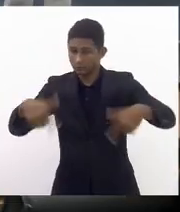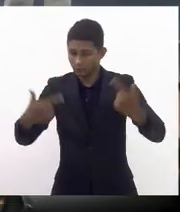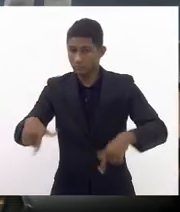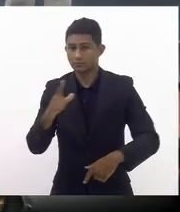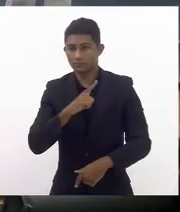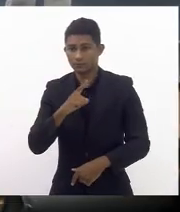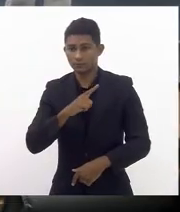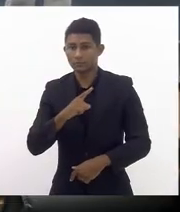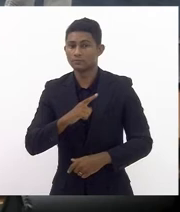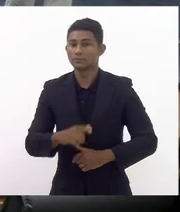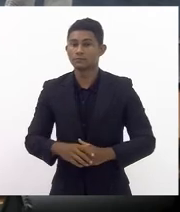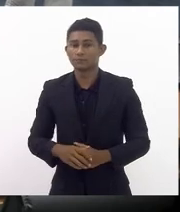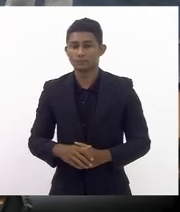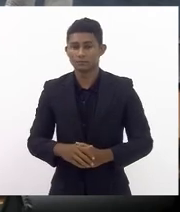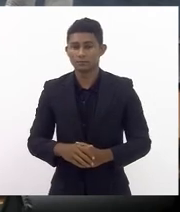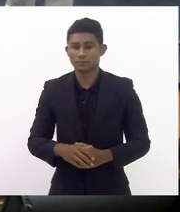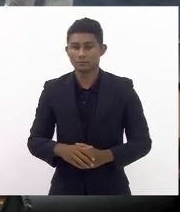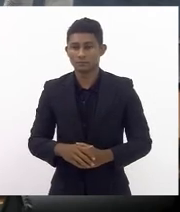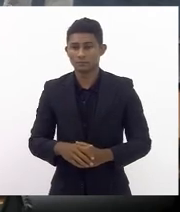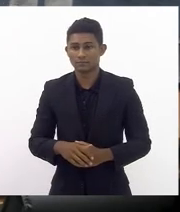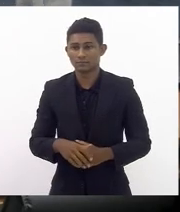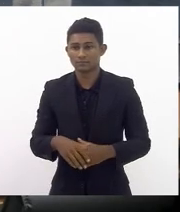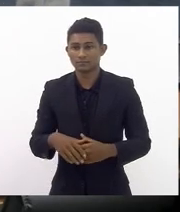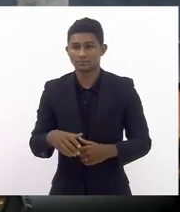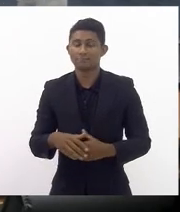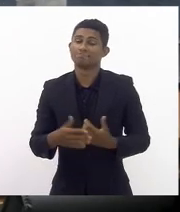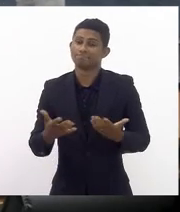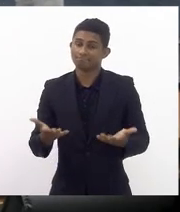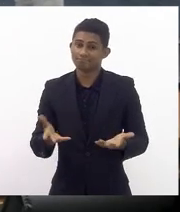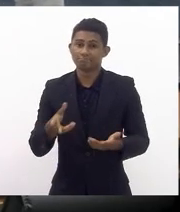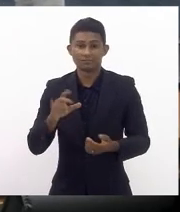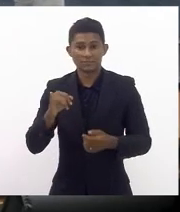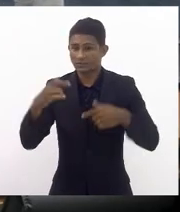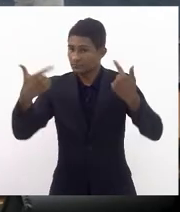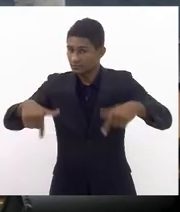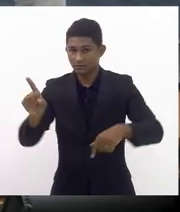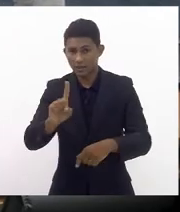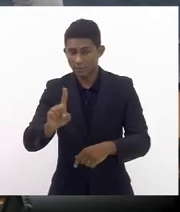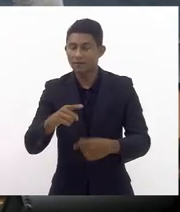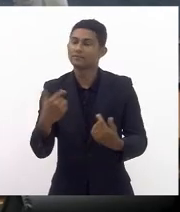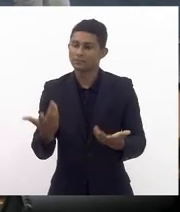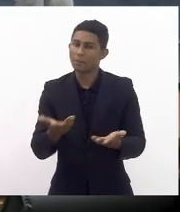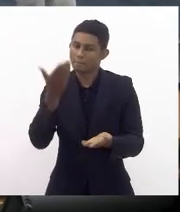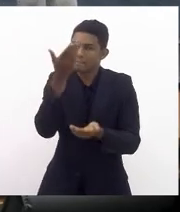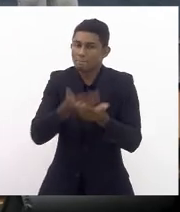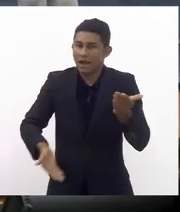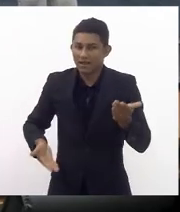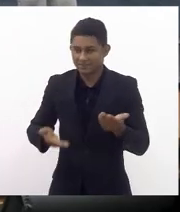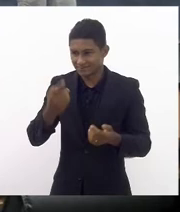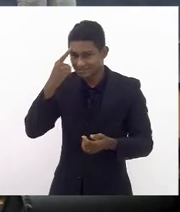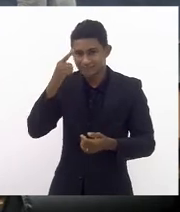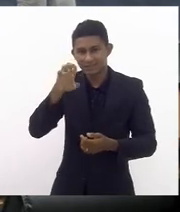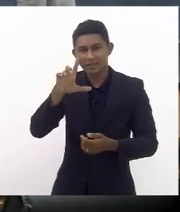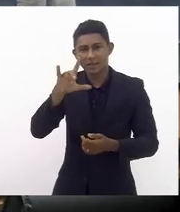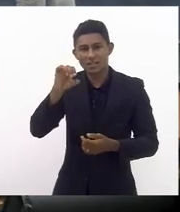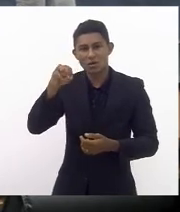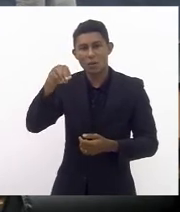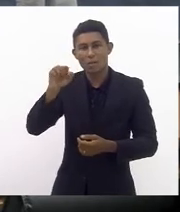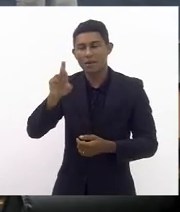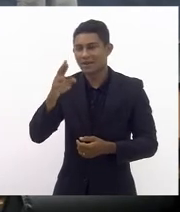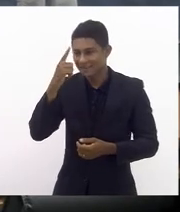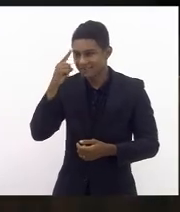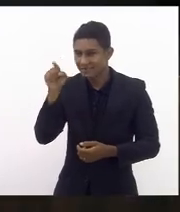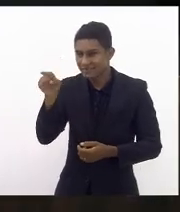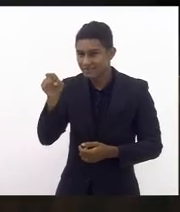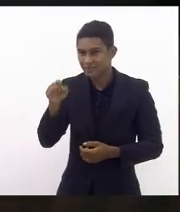Quem não trabalhou teve um ponto cortado a bem da disciplina, né, deputado Eliamar? Não é isso, Eliamar?